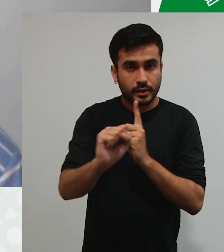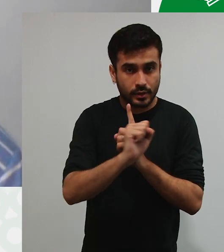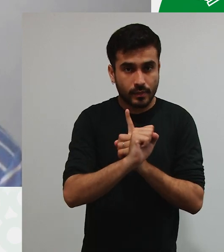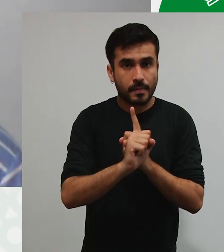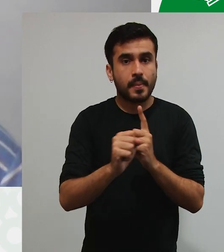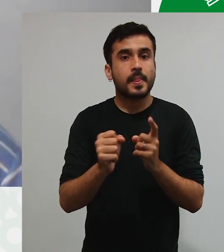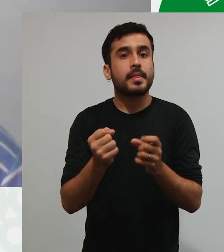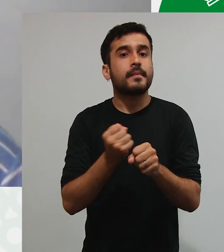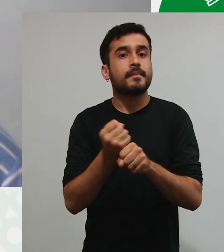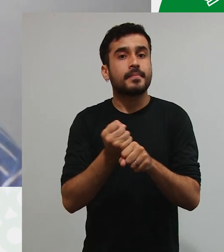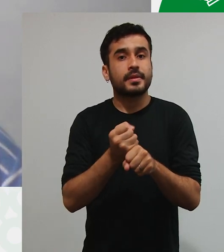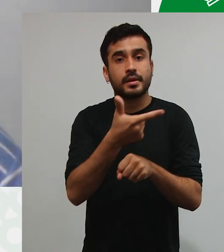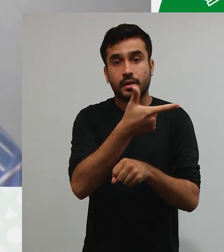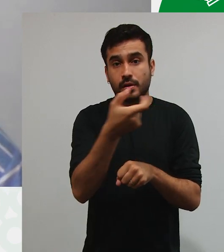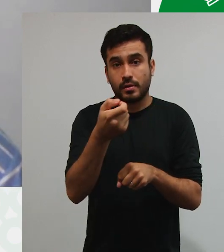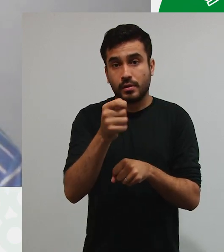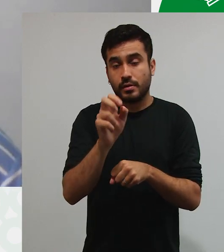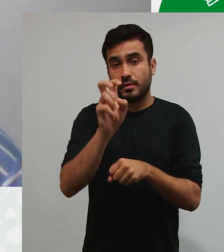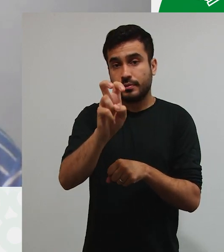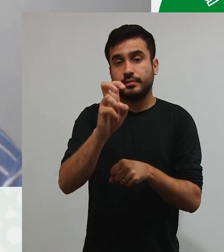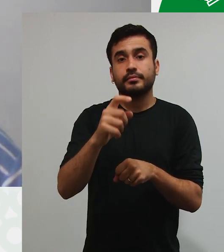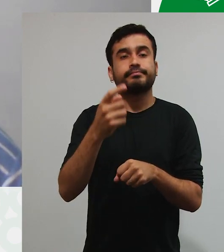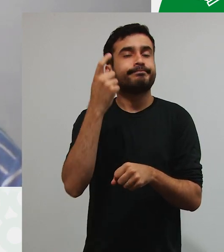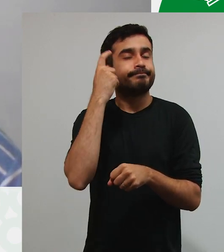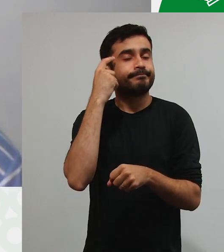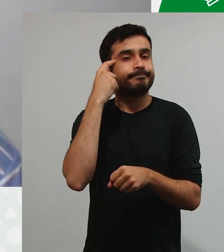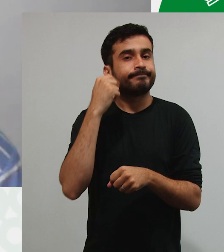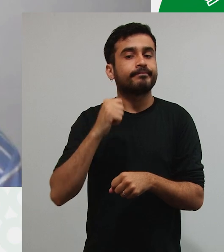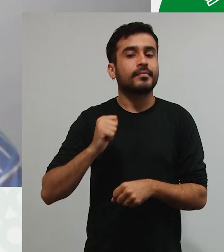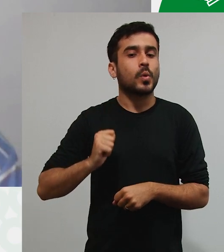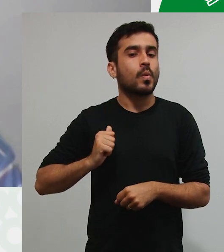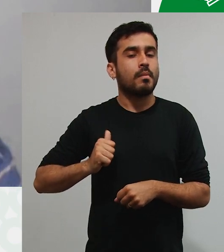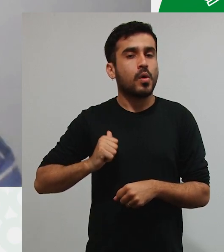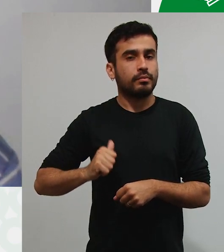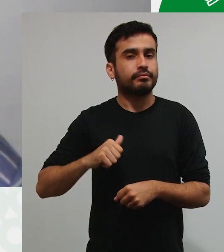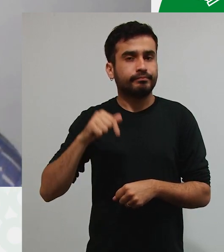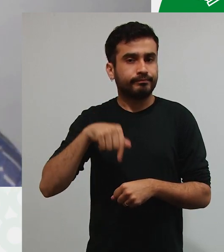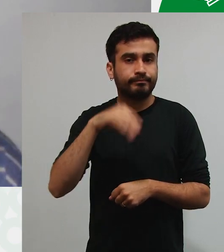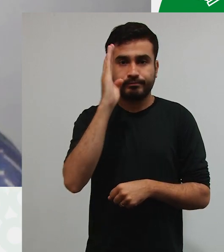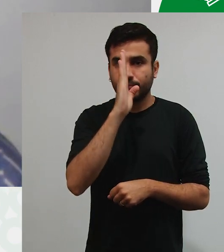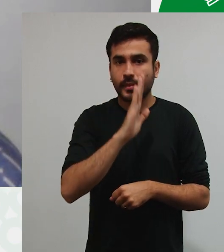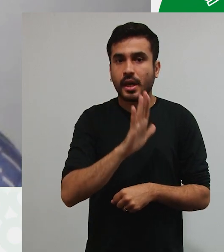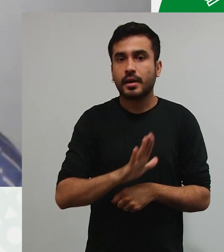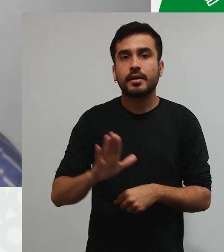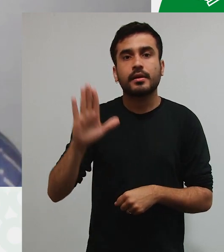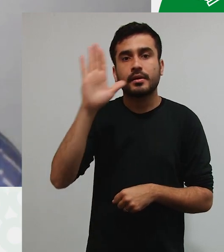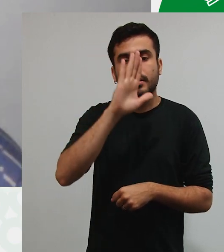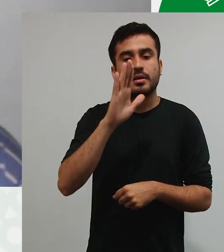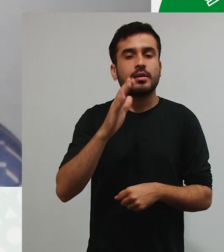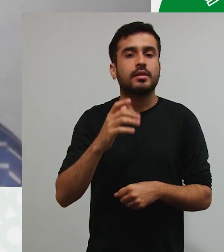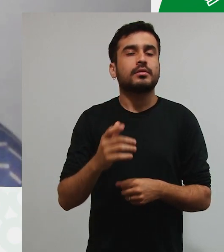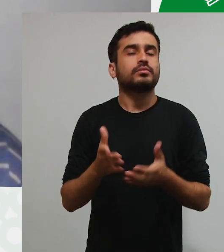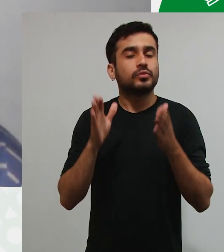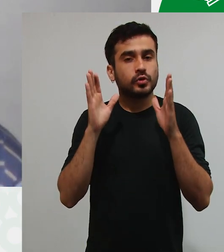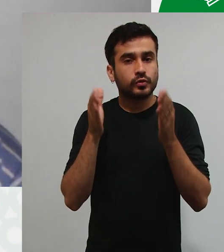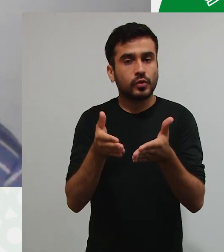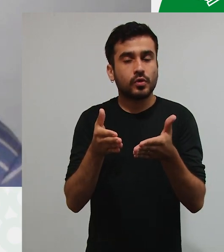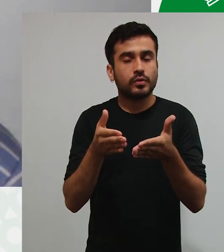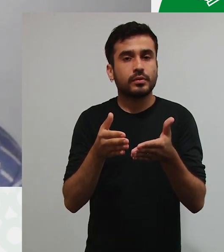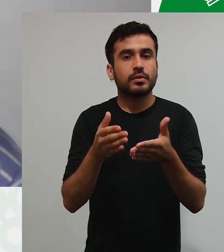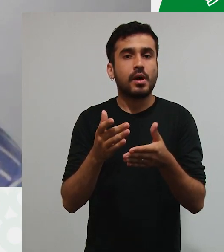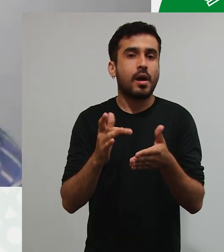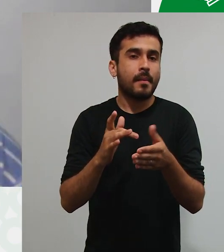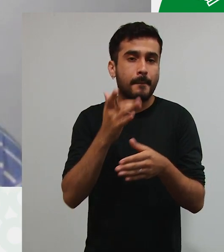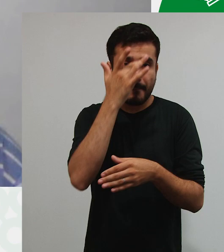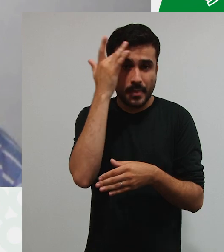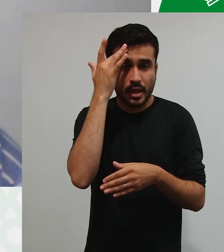Brasil, que era uma bolsa direcionada à população negra, indígena e à população pobre do Brasil, que era uma bolsa